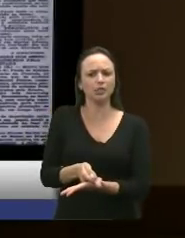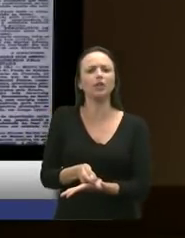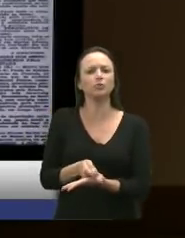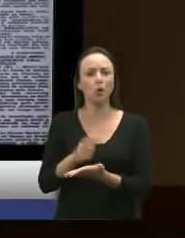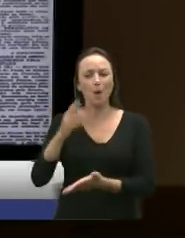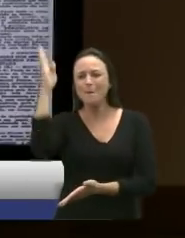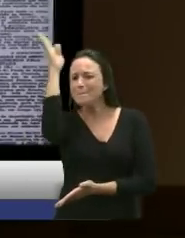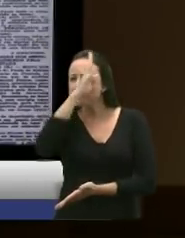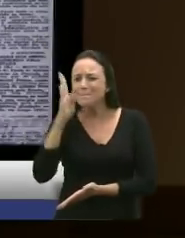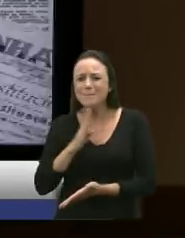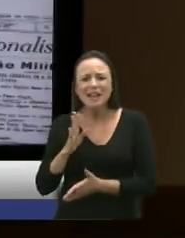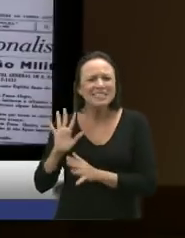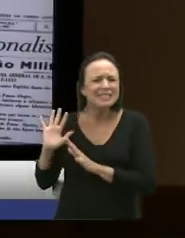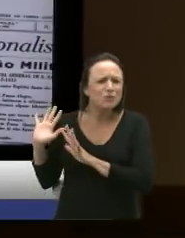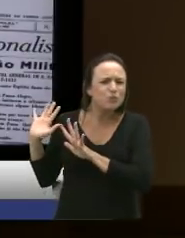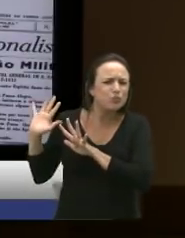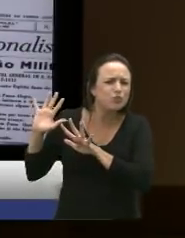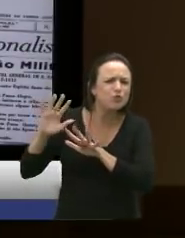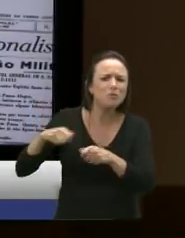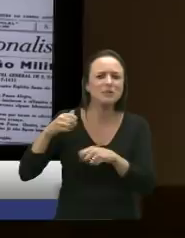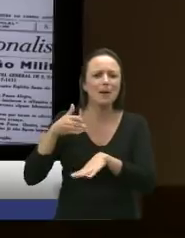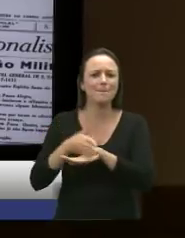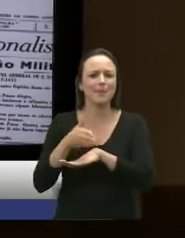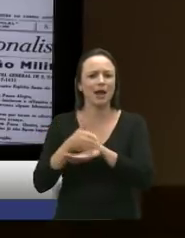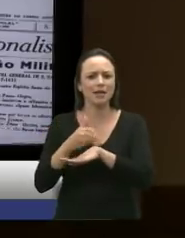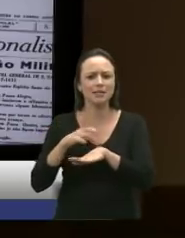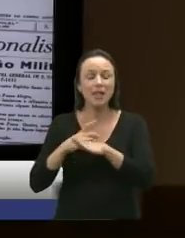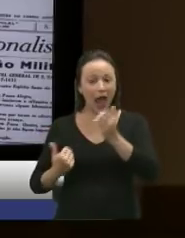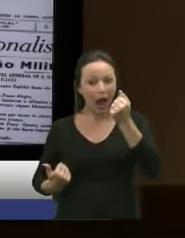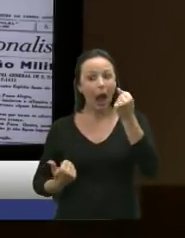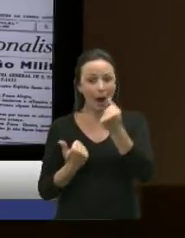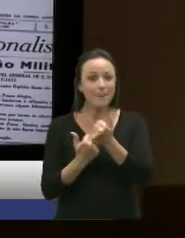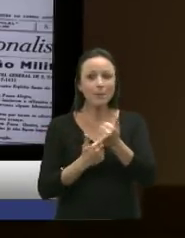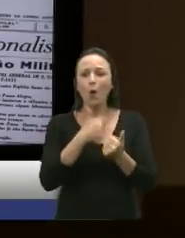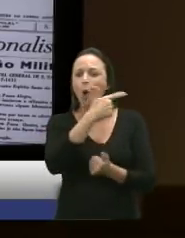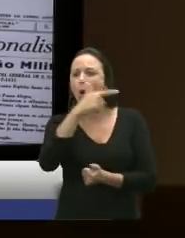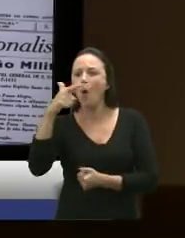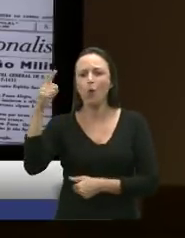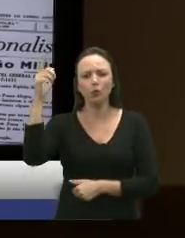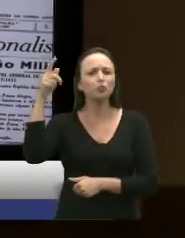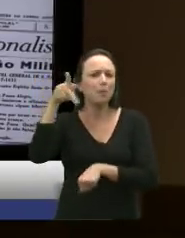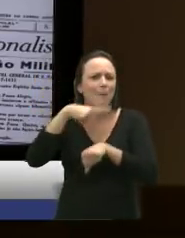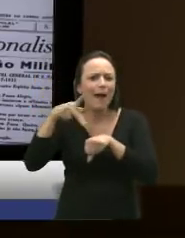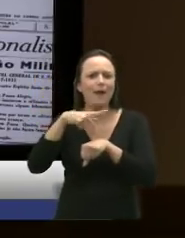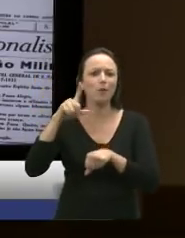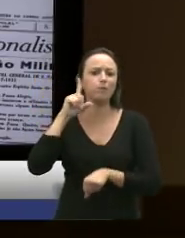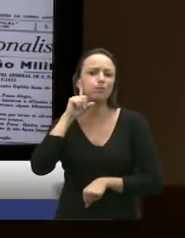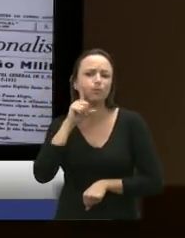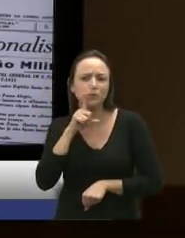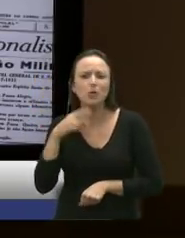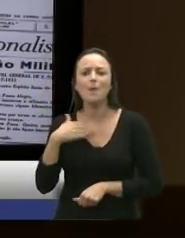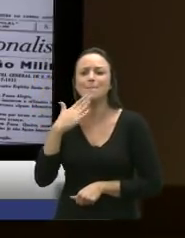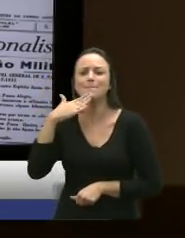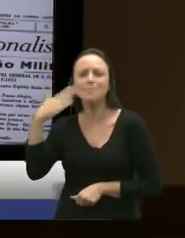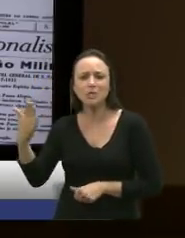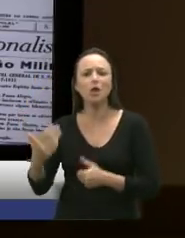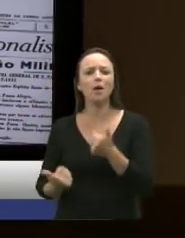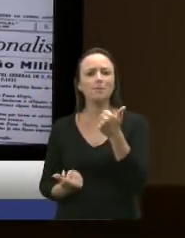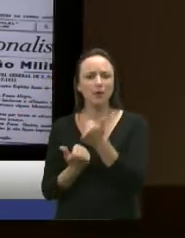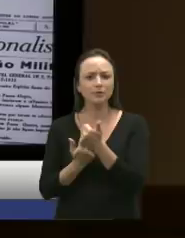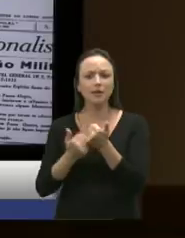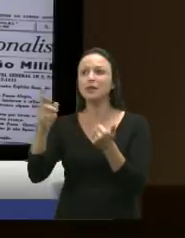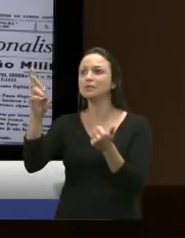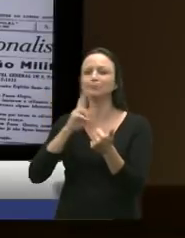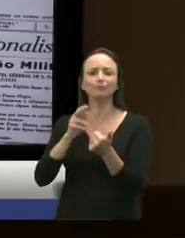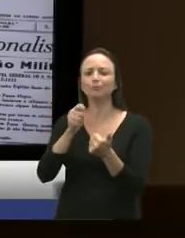inteiro deveria participar, naturalmente teria apoio de outros países. Os Estados Unidos, nós pedimos apoio, estamos esperando a